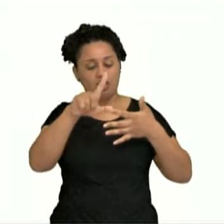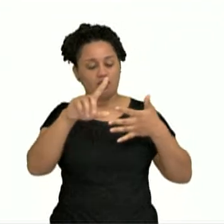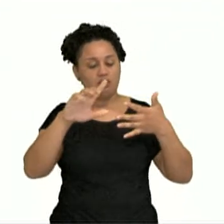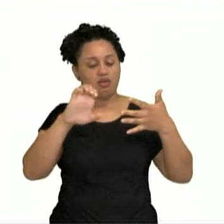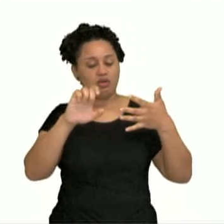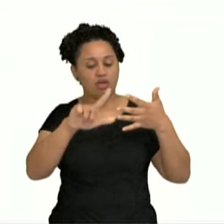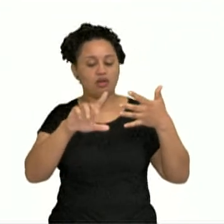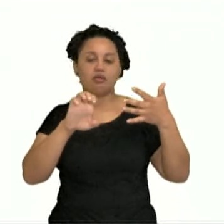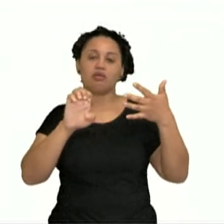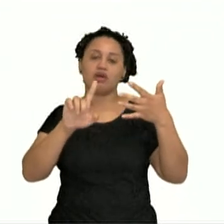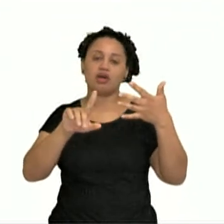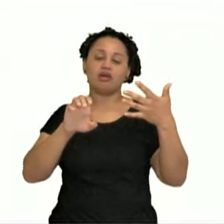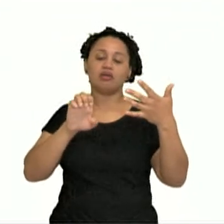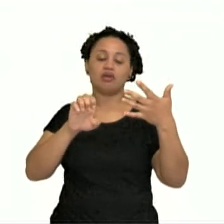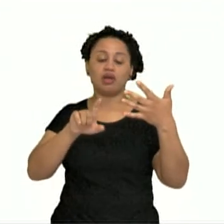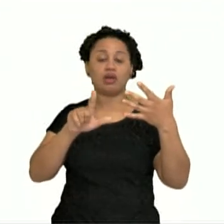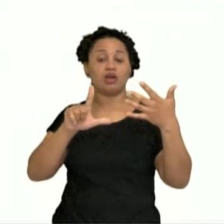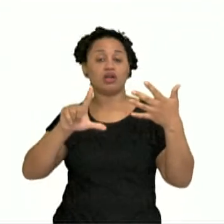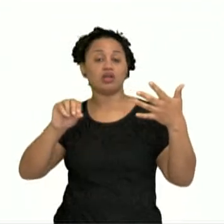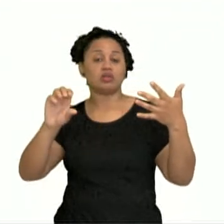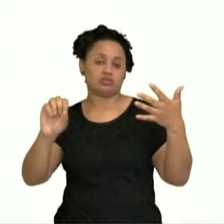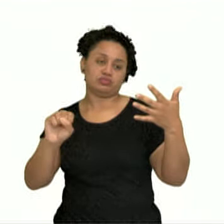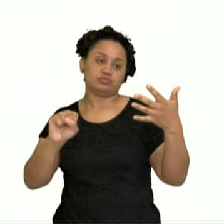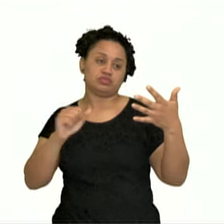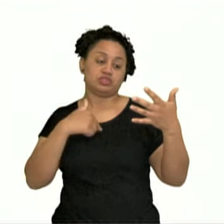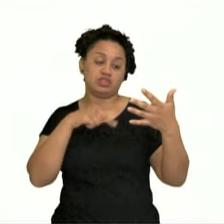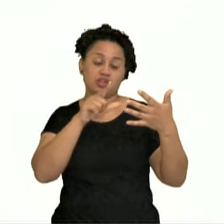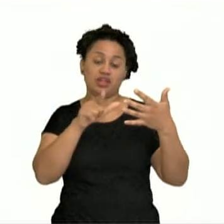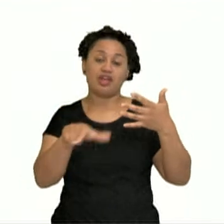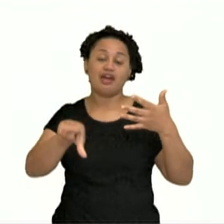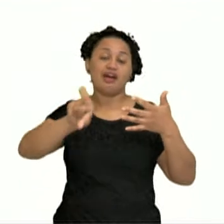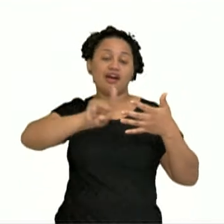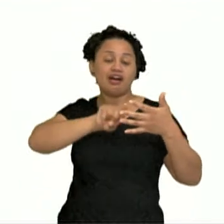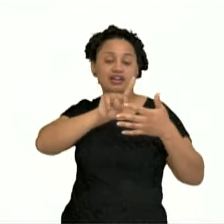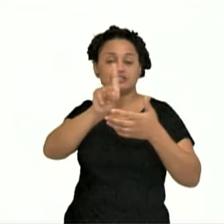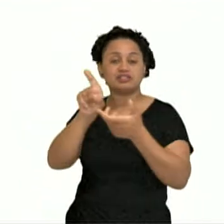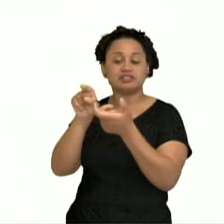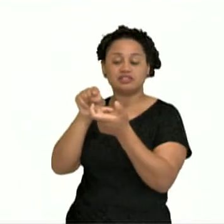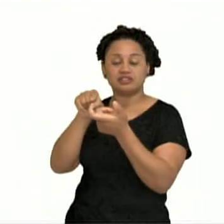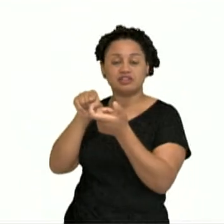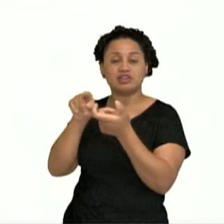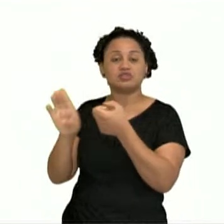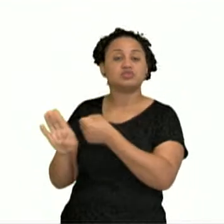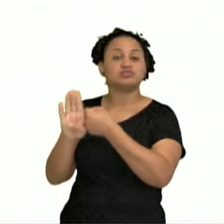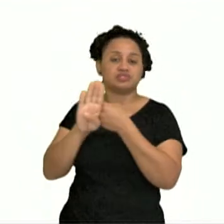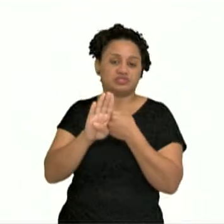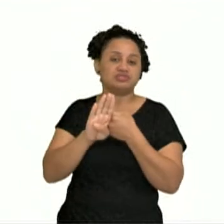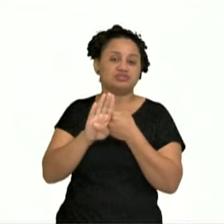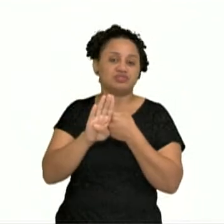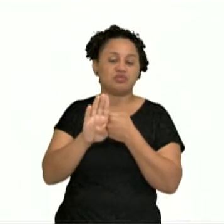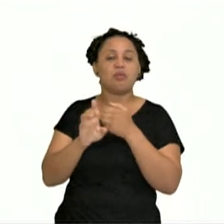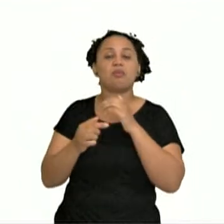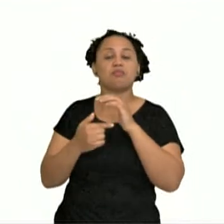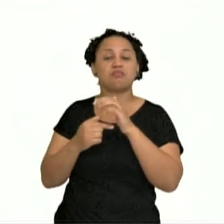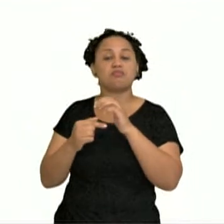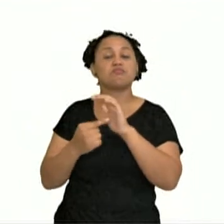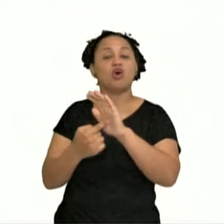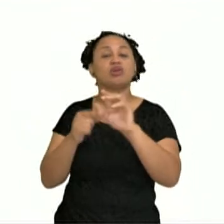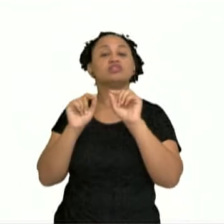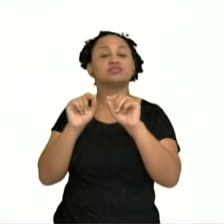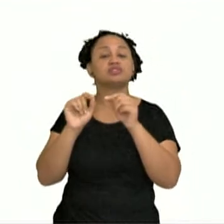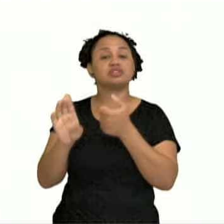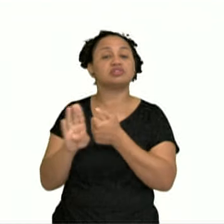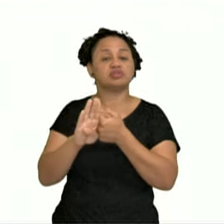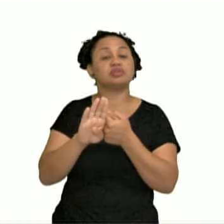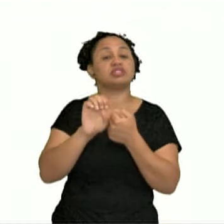El e los. Eles, como eu já disse, antecedem e identificam o gênero do substantivo. Vão identificar então se a